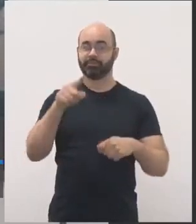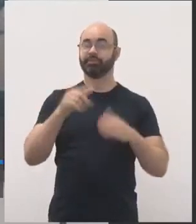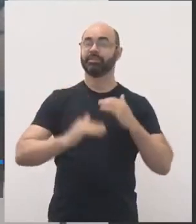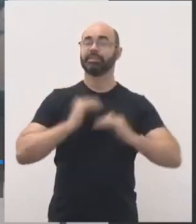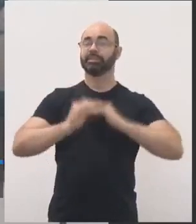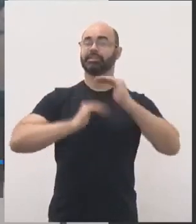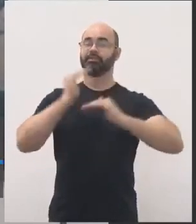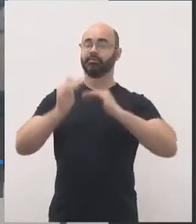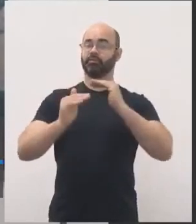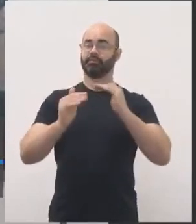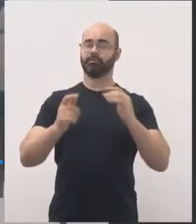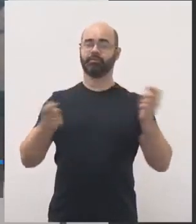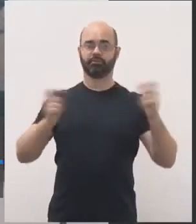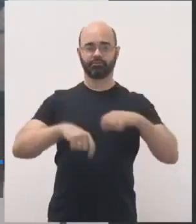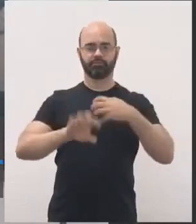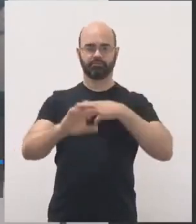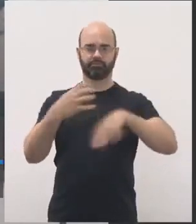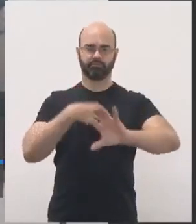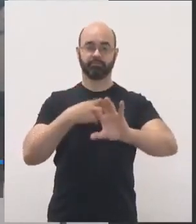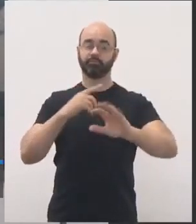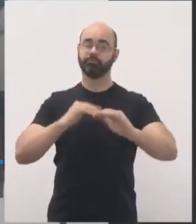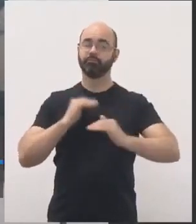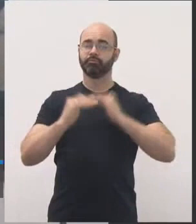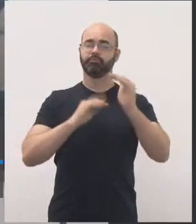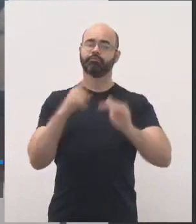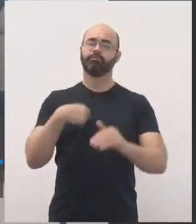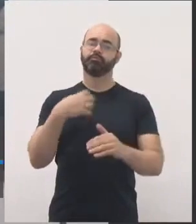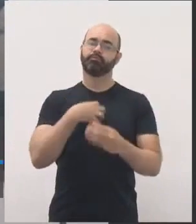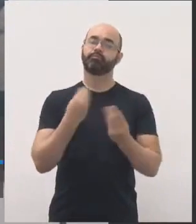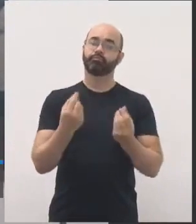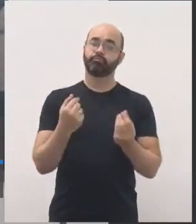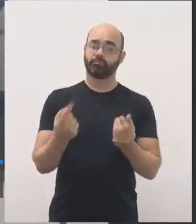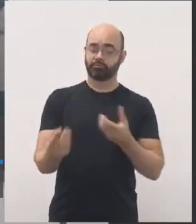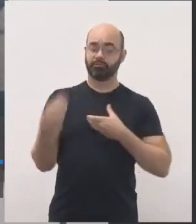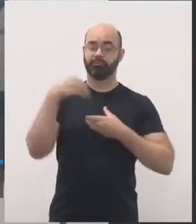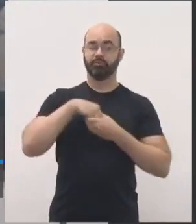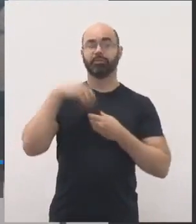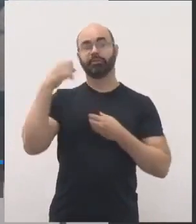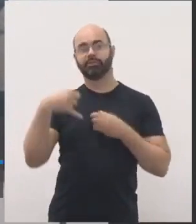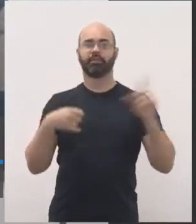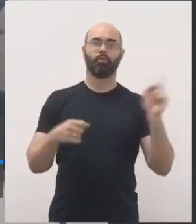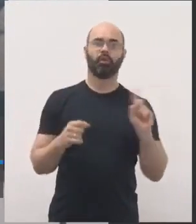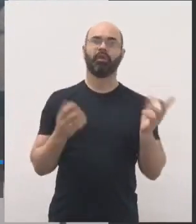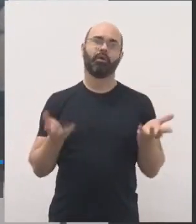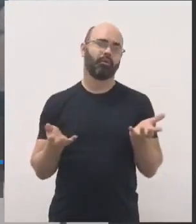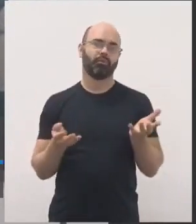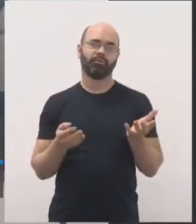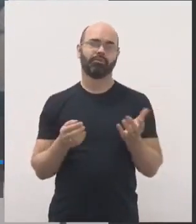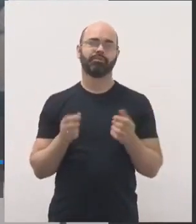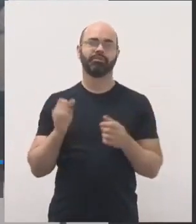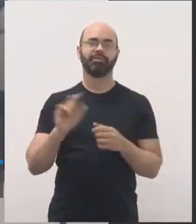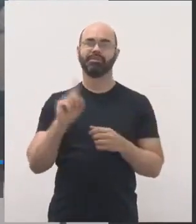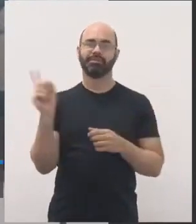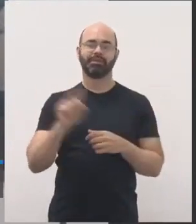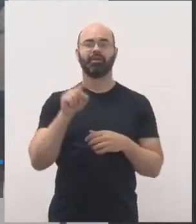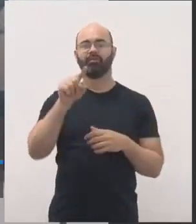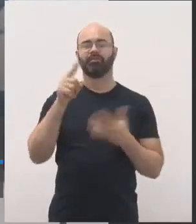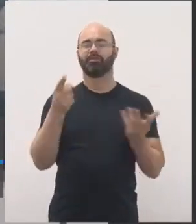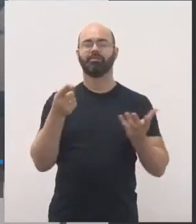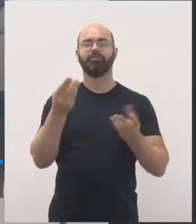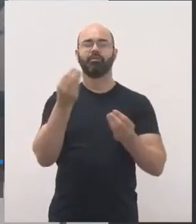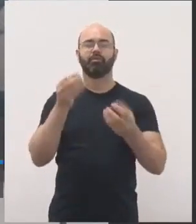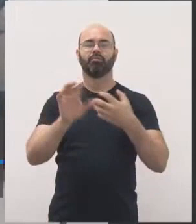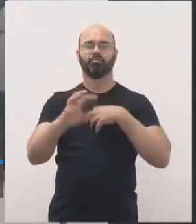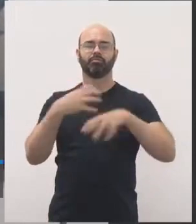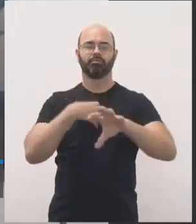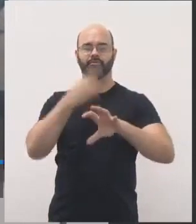essa aptidão, né? Você tem essa característica em você ou não. E aí, quando você não tem, você também, né, forçar a pessoa a ser empático é